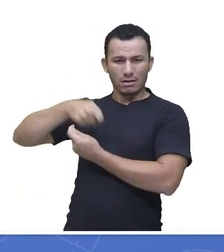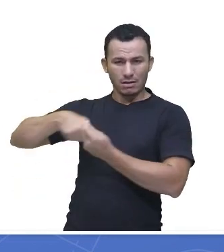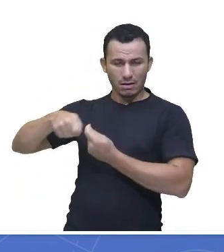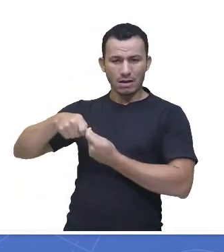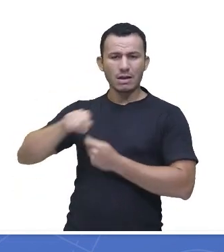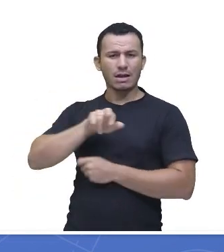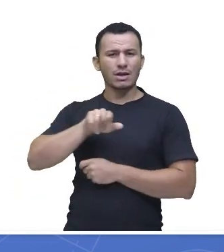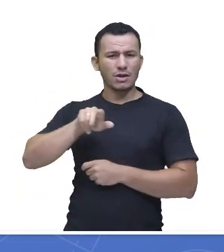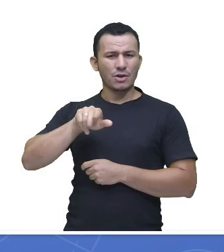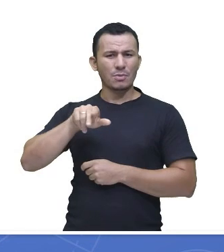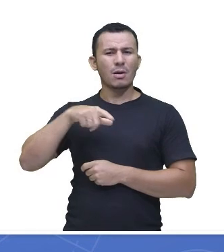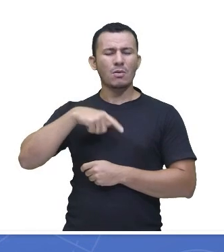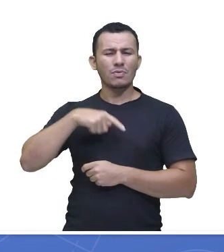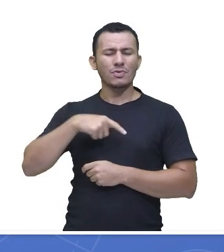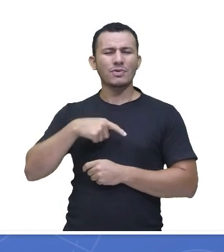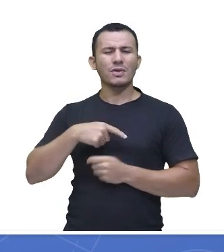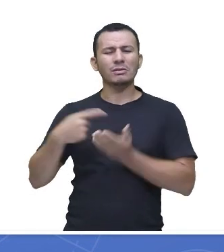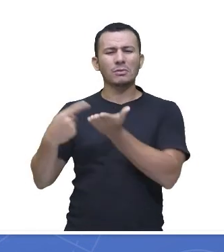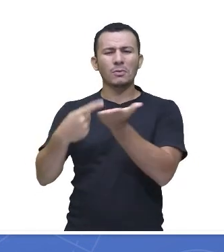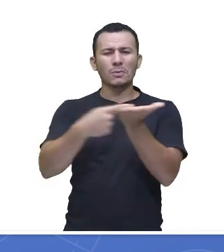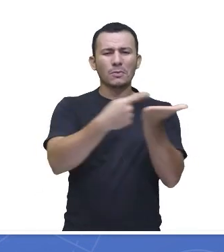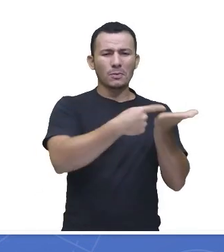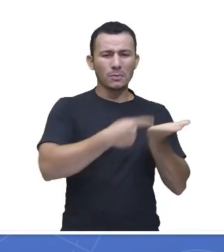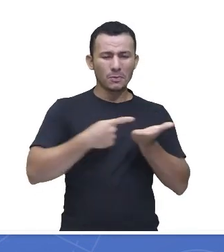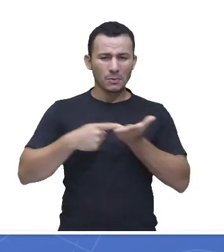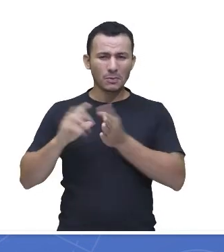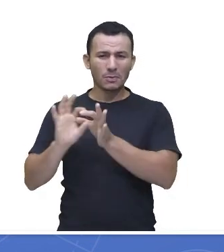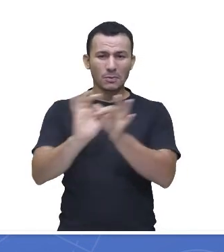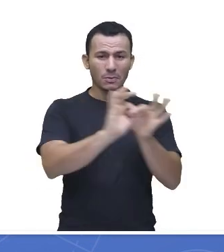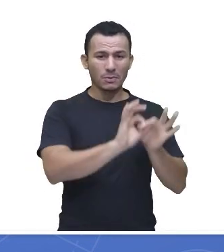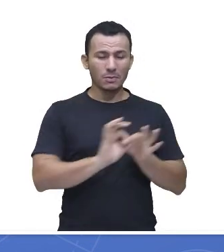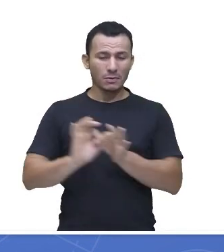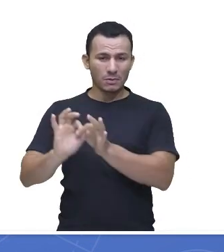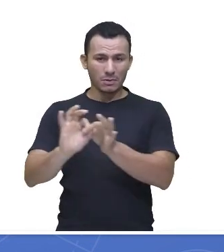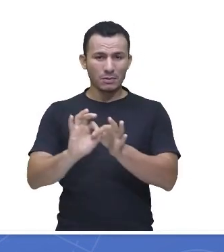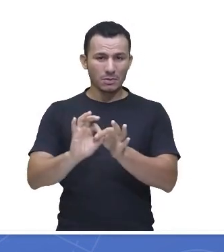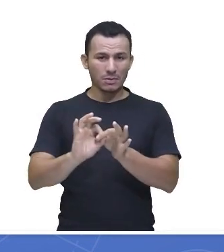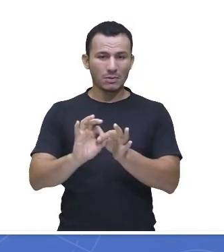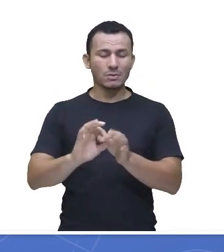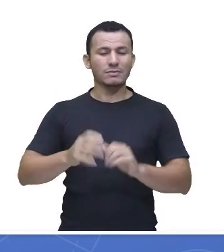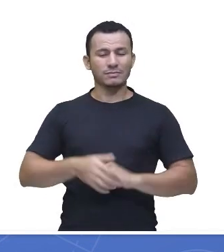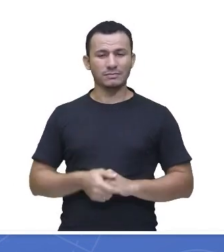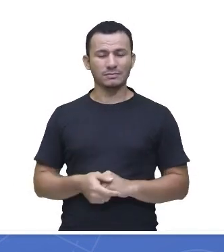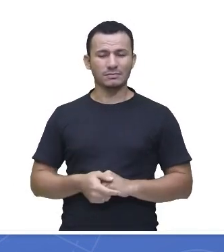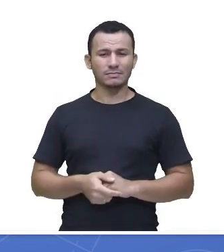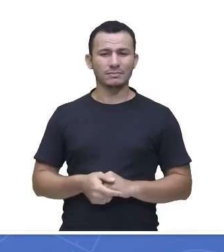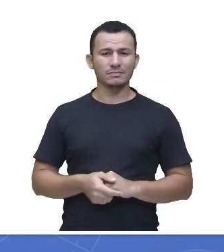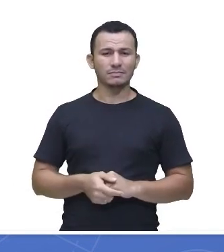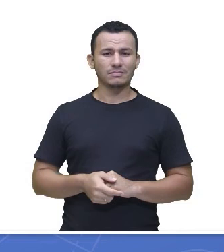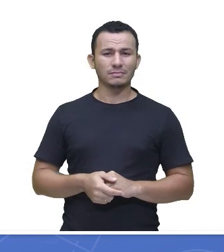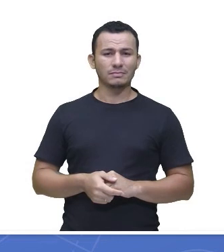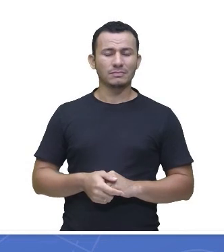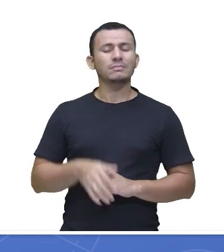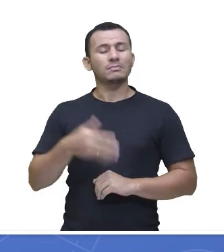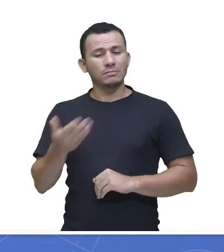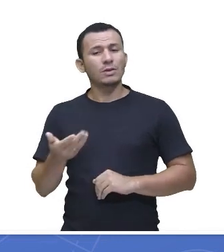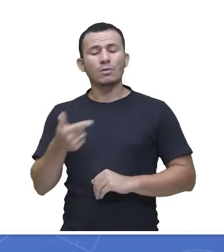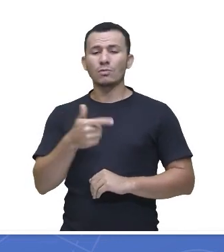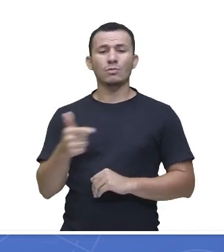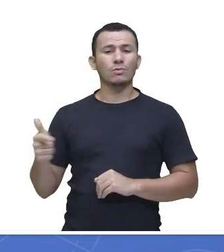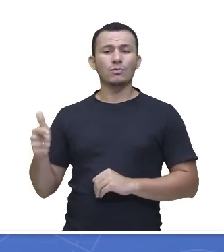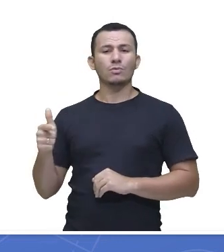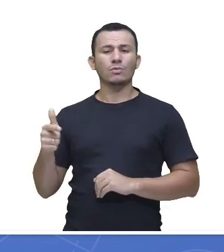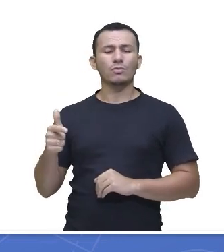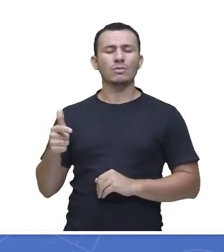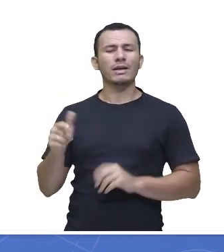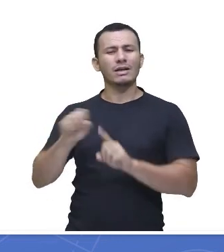de várias irmandades, e até irmão remido de uma destas, o que não se coaduna muito com a